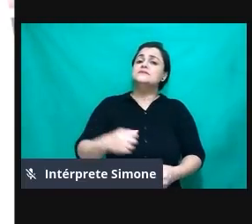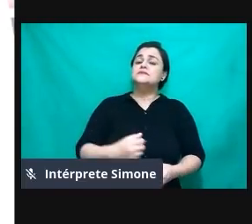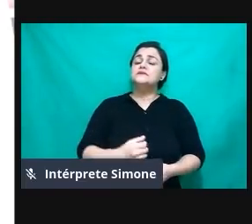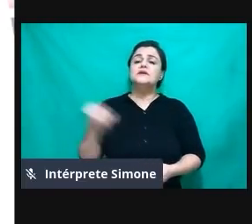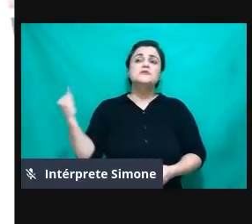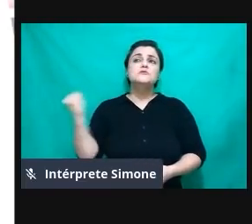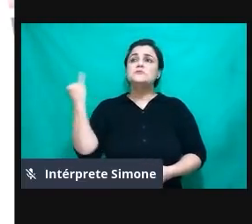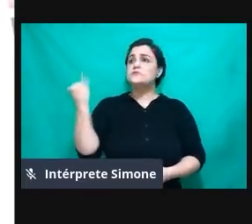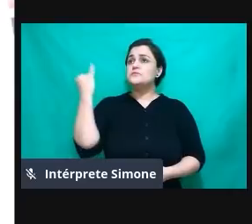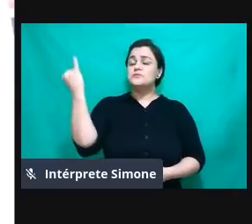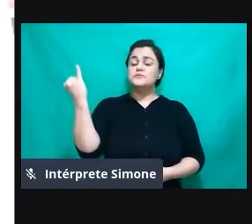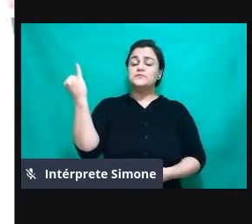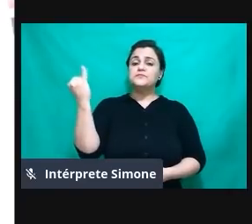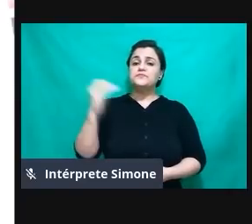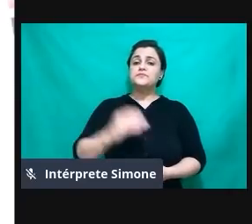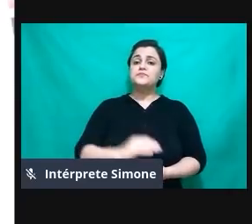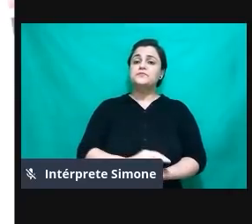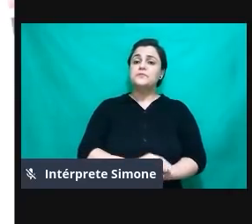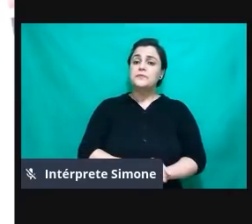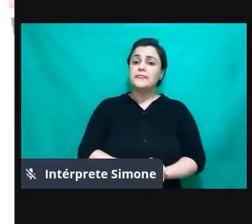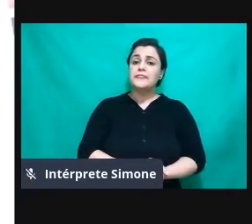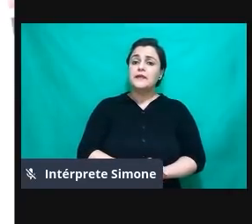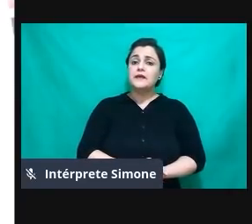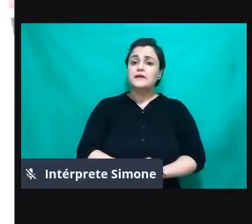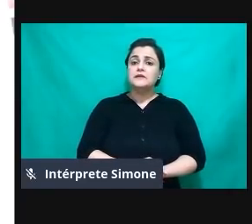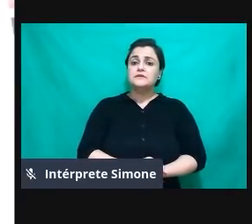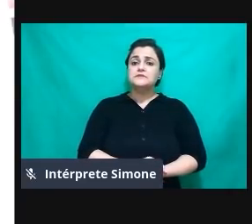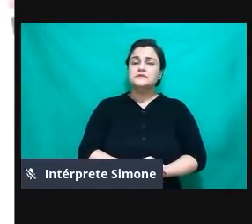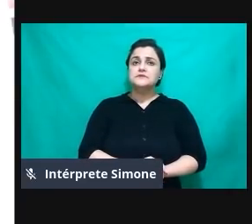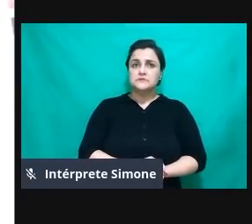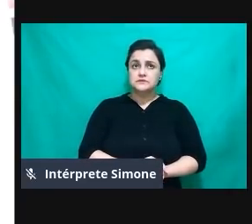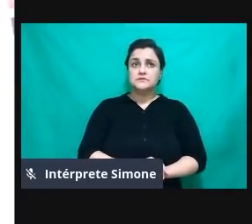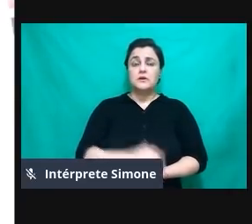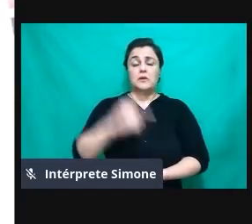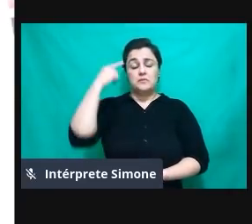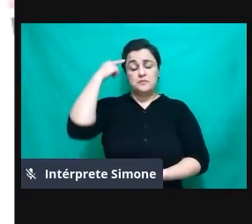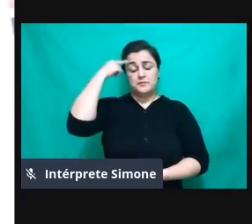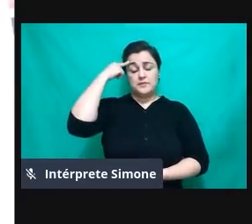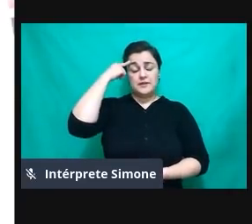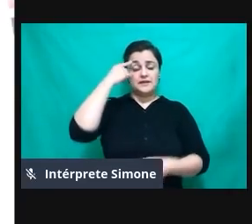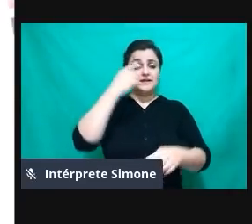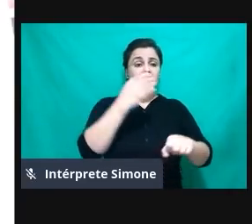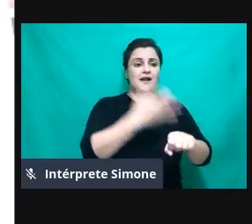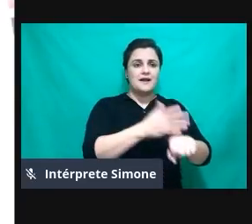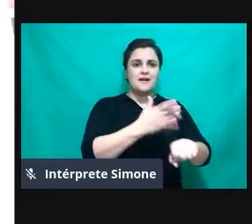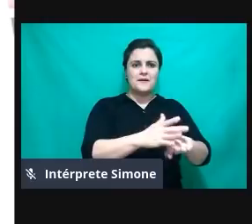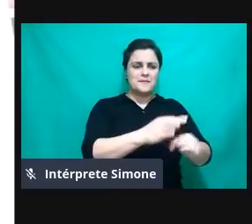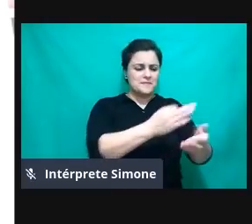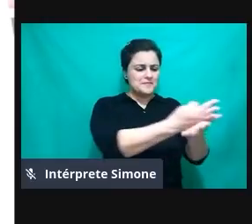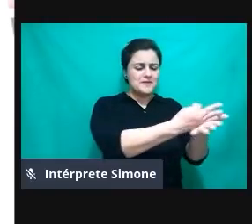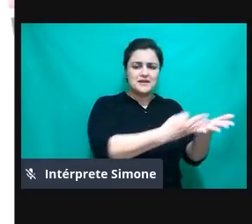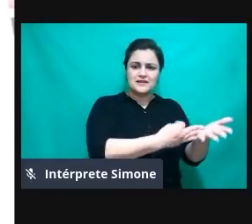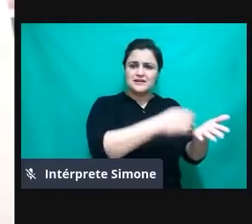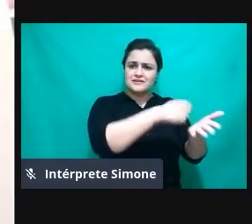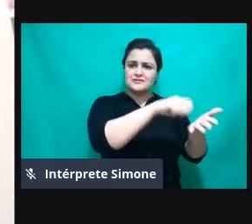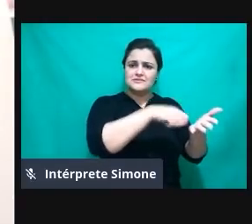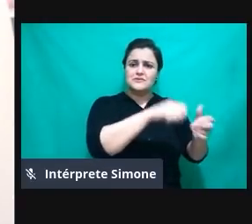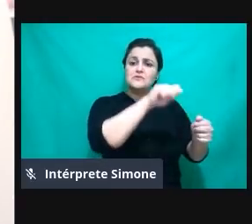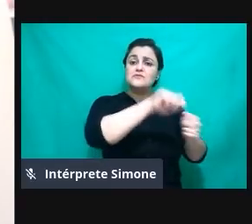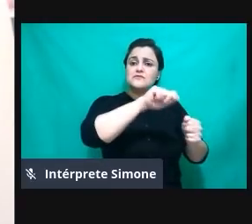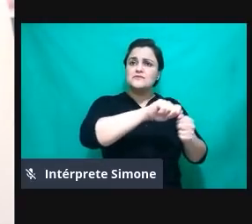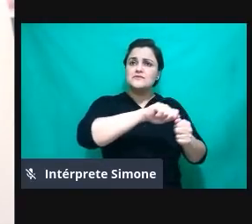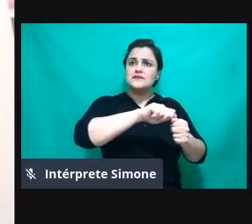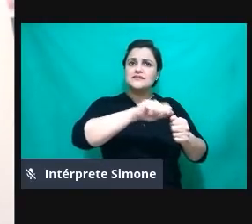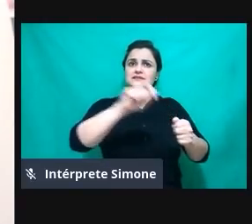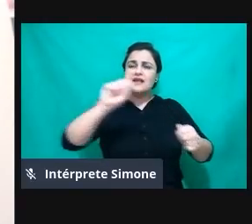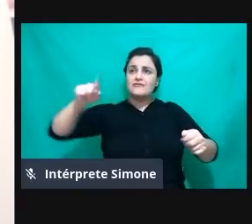textual que vá além da sala de aula, né? Então, quando nós estamos trabalhando, por exemplo,